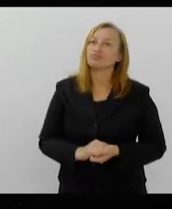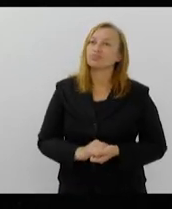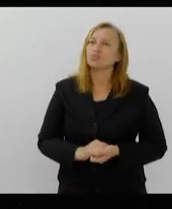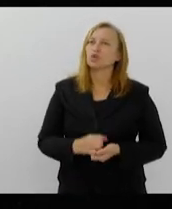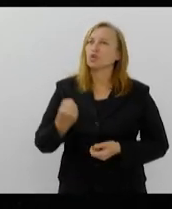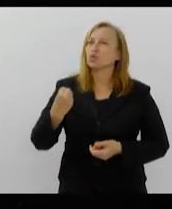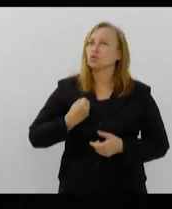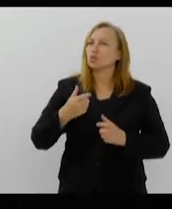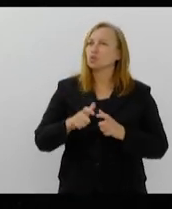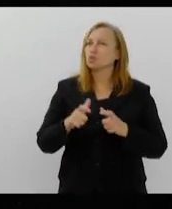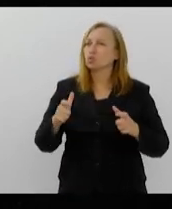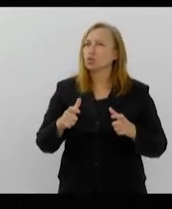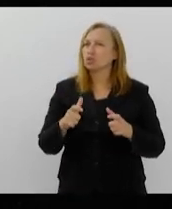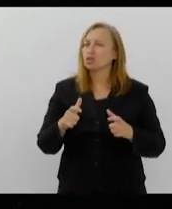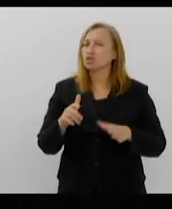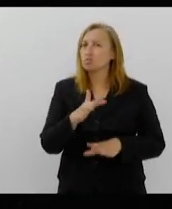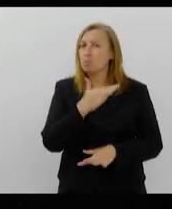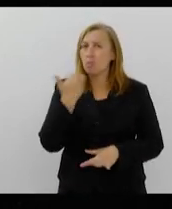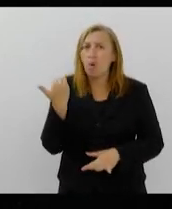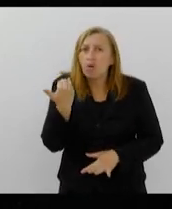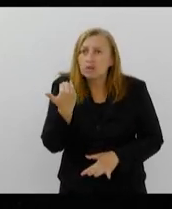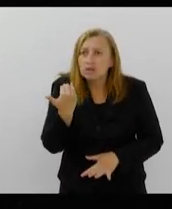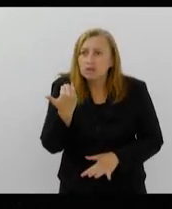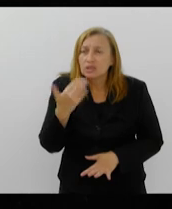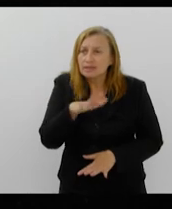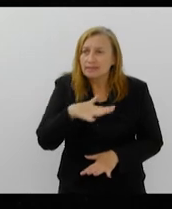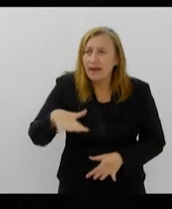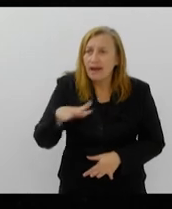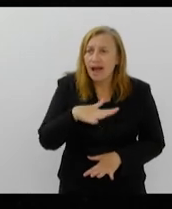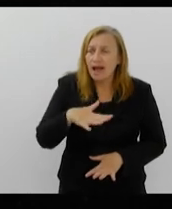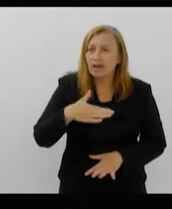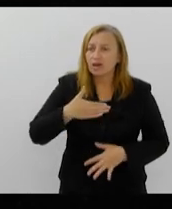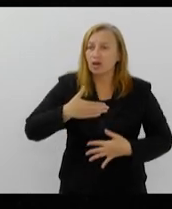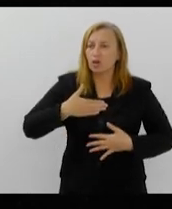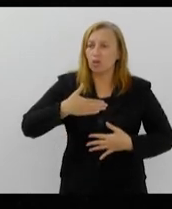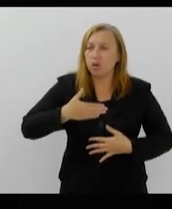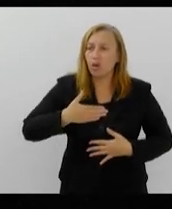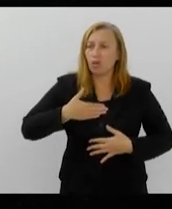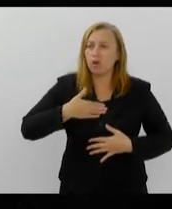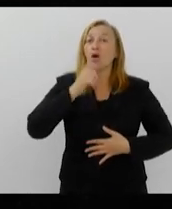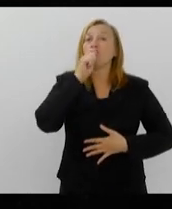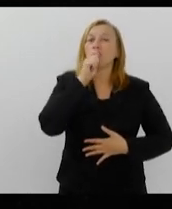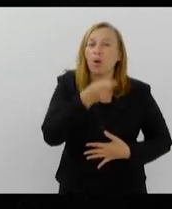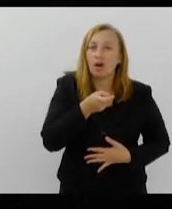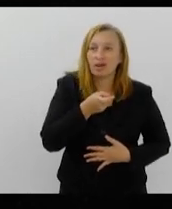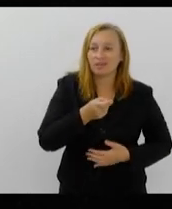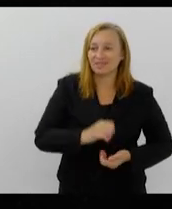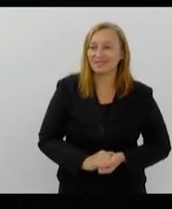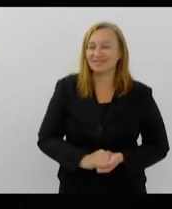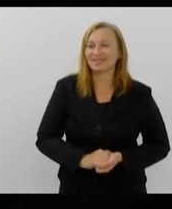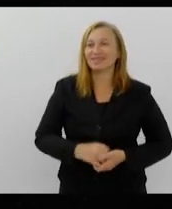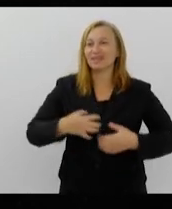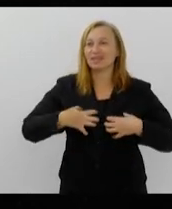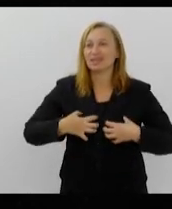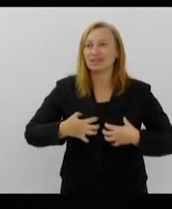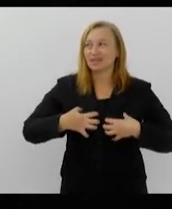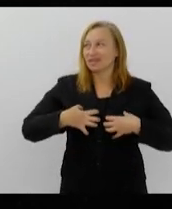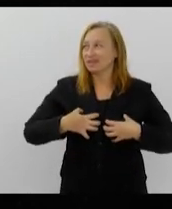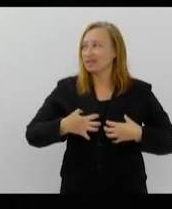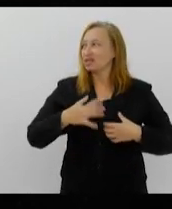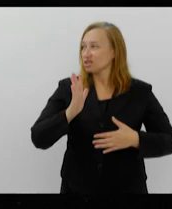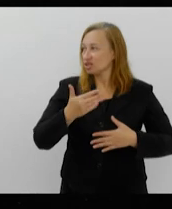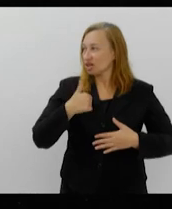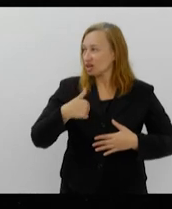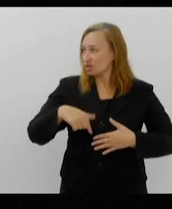maior número de óbitos na área da tuberculose, no tema tuberculose, já que eu presido a